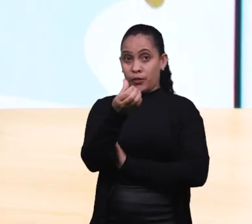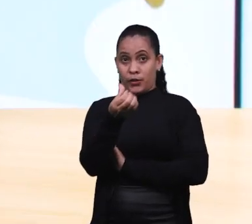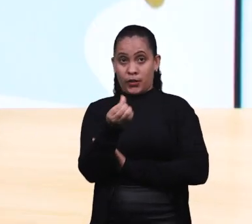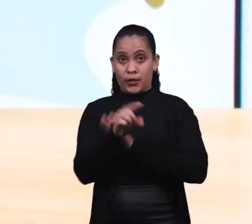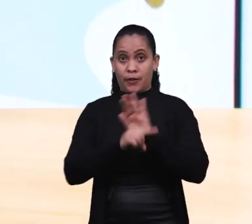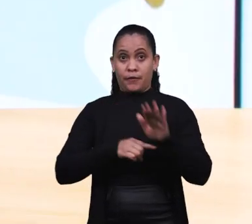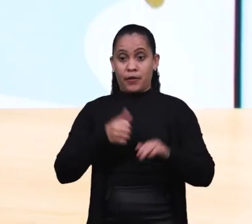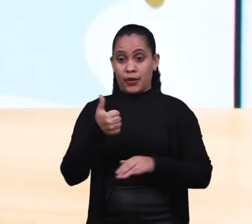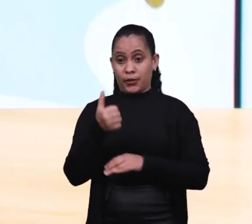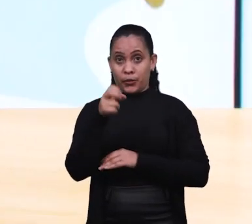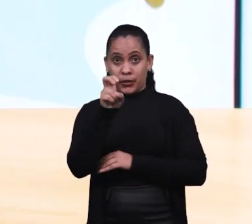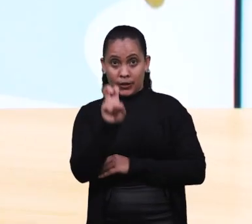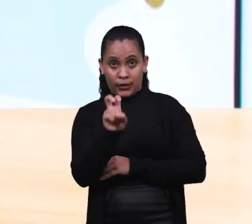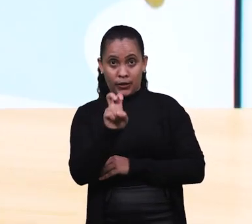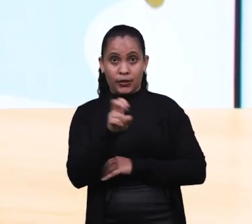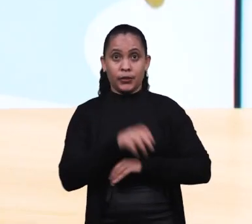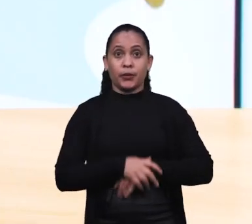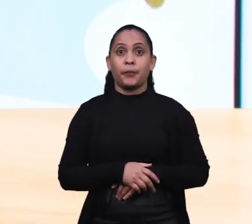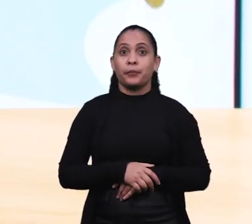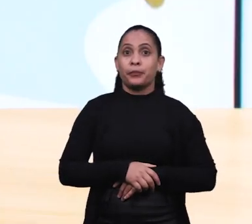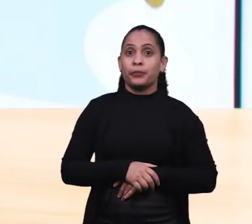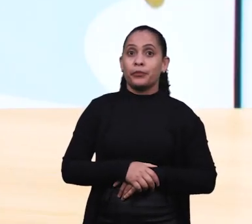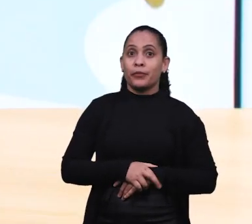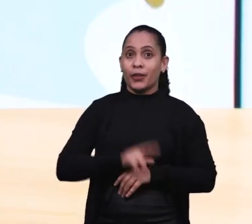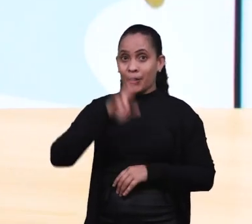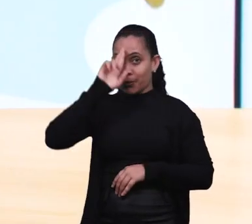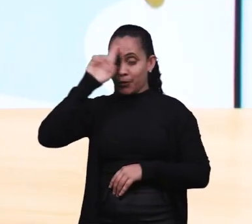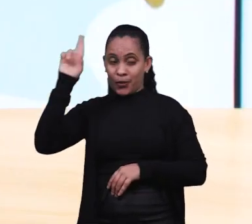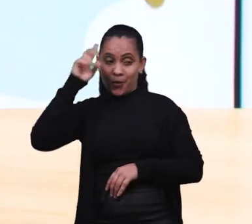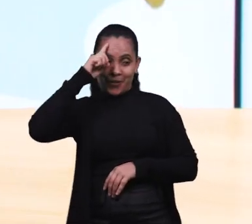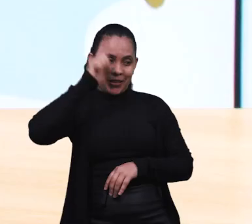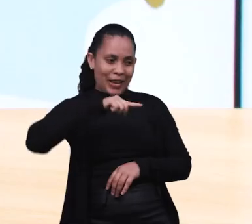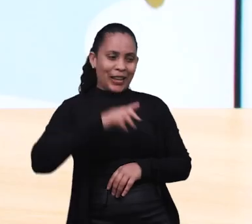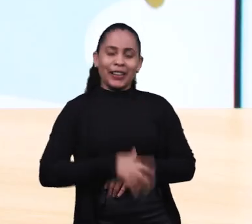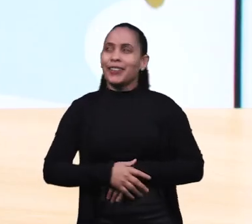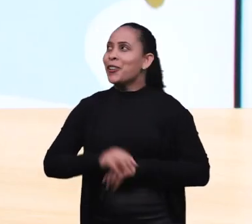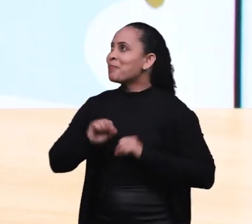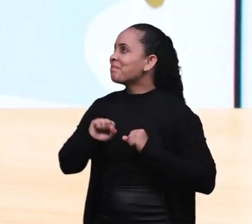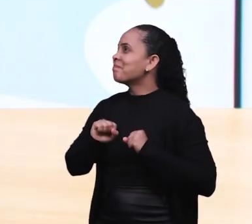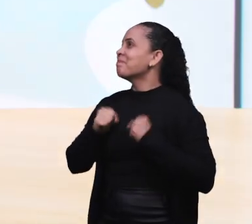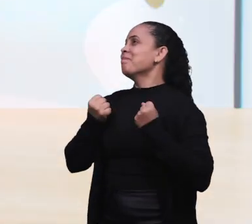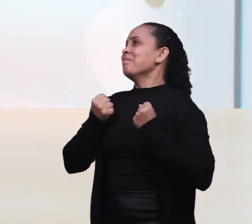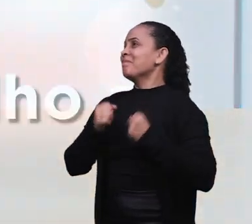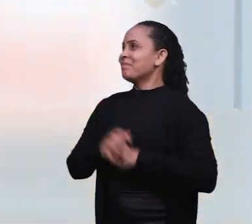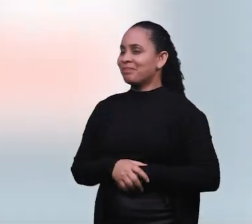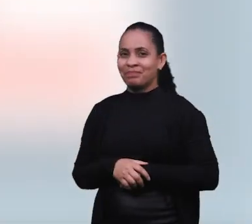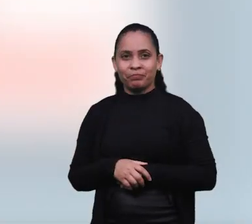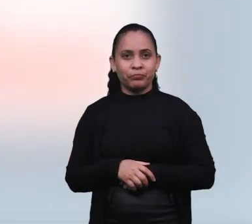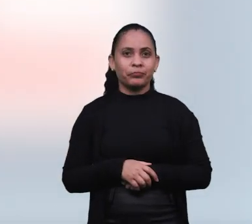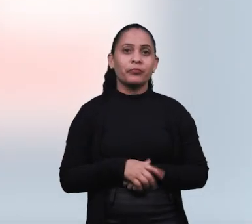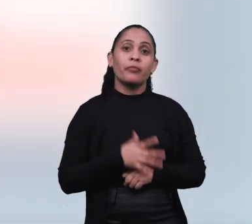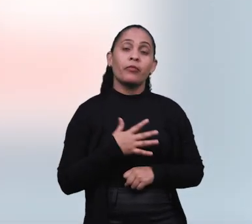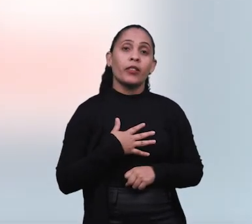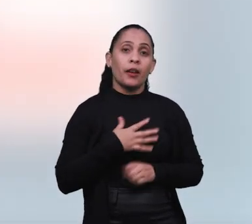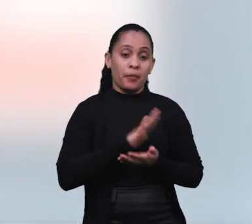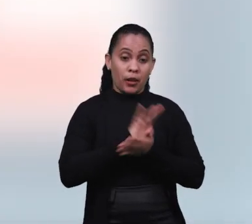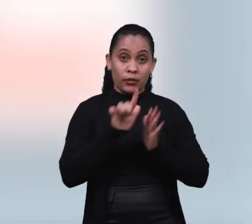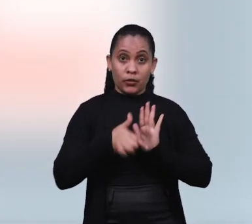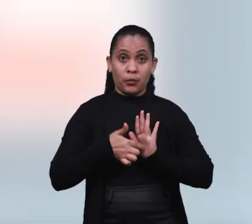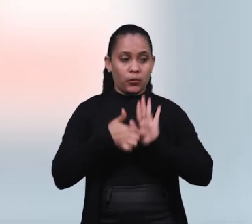16, verso 15, a ordem do Senhor, essa ordem é que me motiva, que diz: E